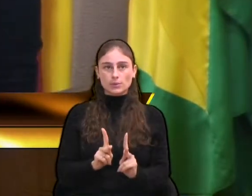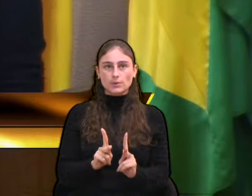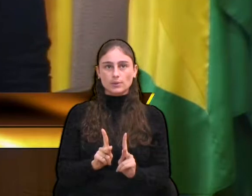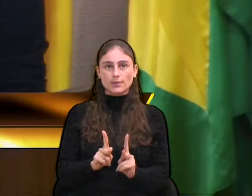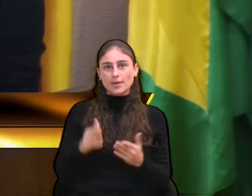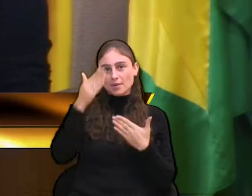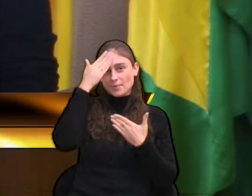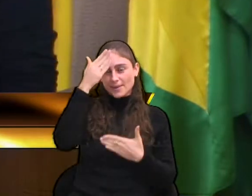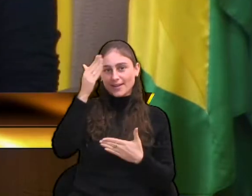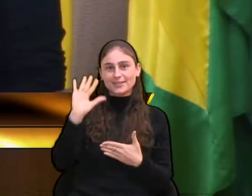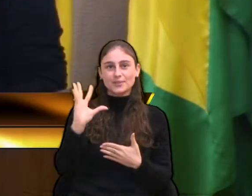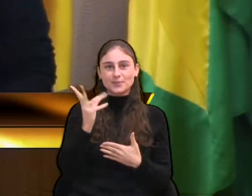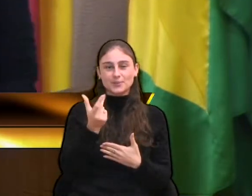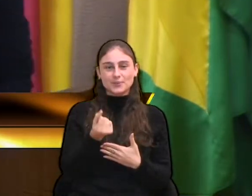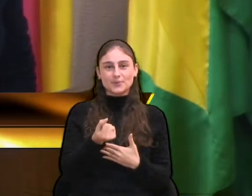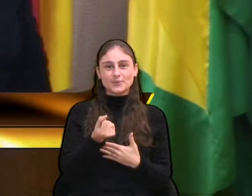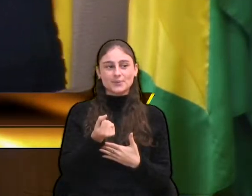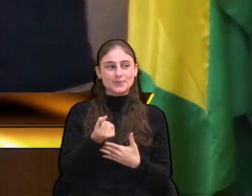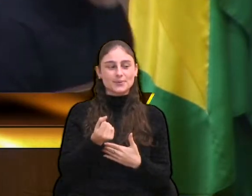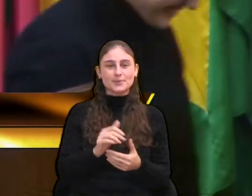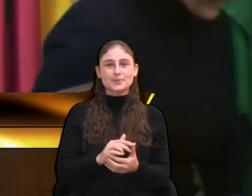Grazie anche io.